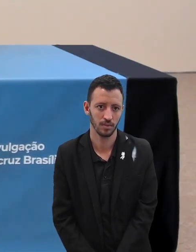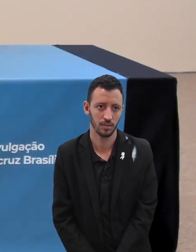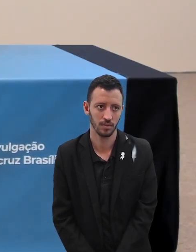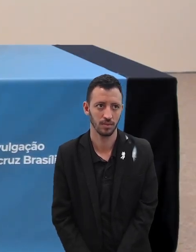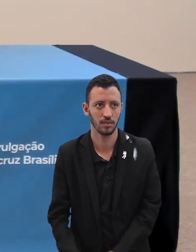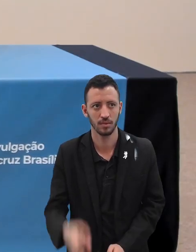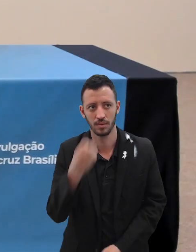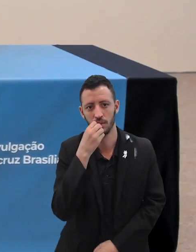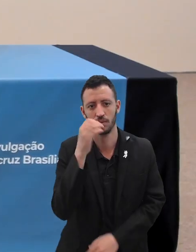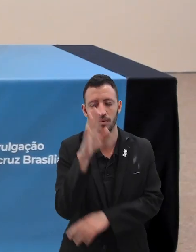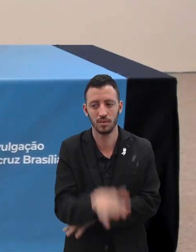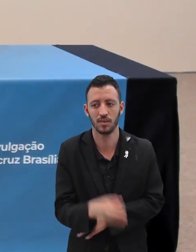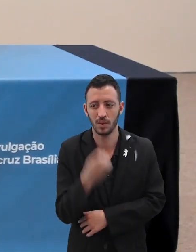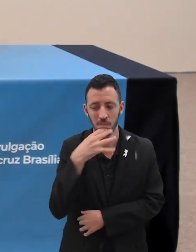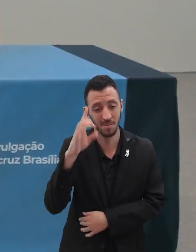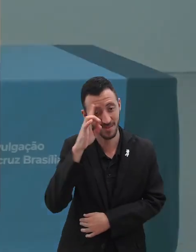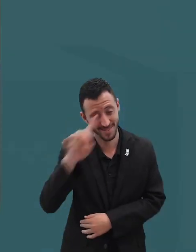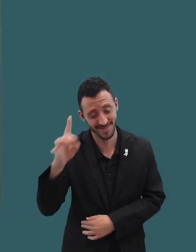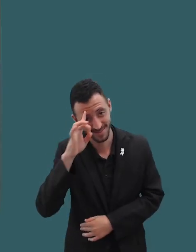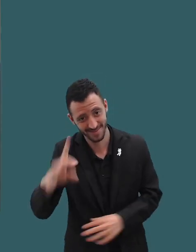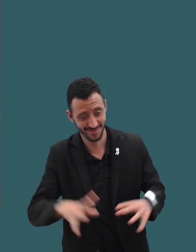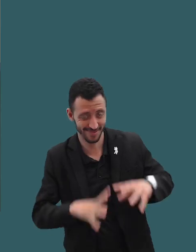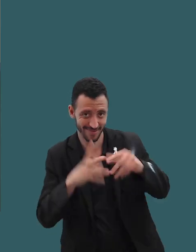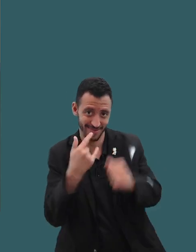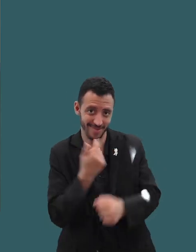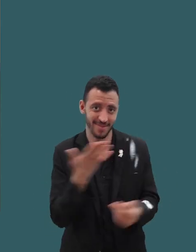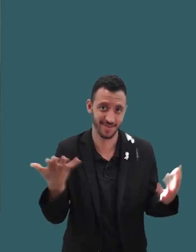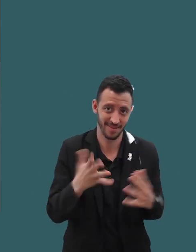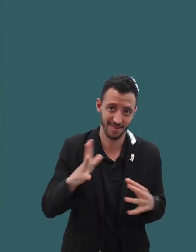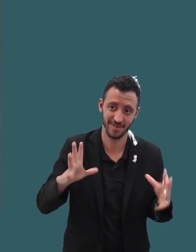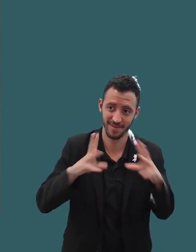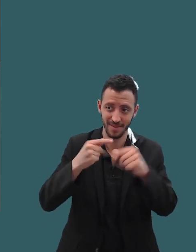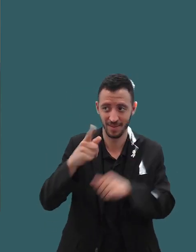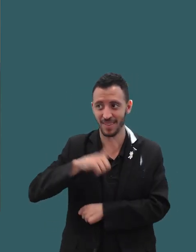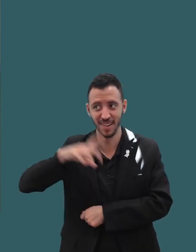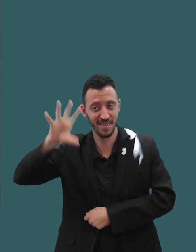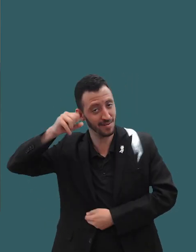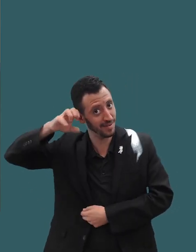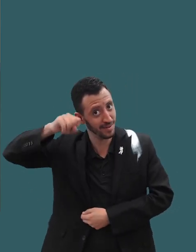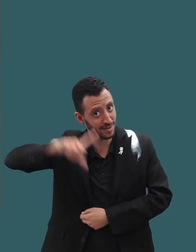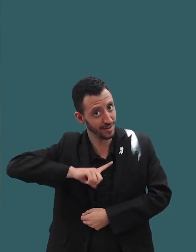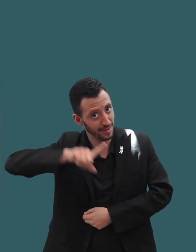Boa tarde. Bom dia, né? Bom dia a todos e todas. Vocês estão me ouvindo?